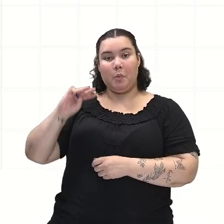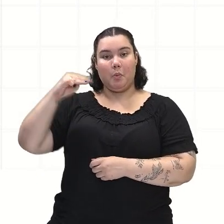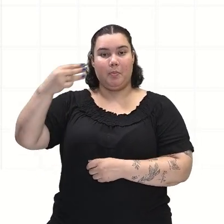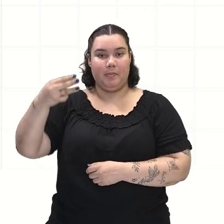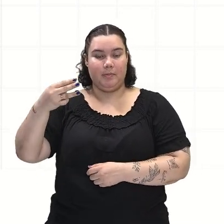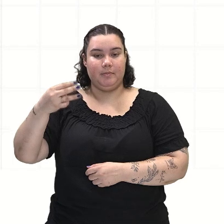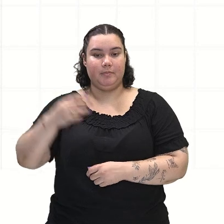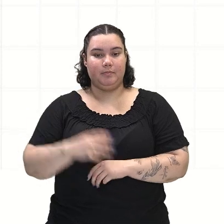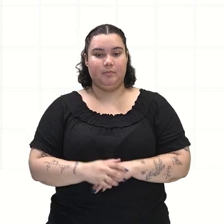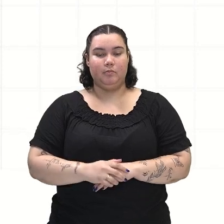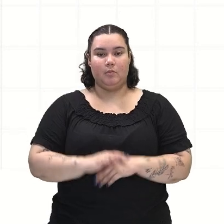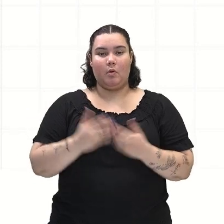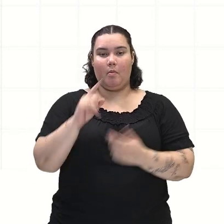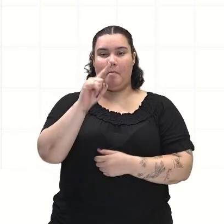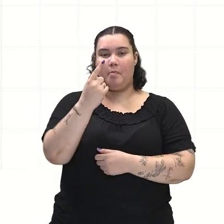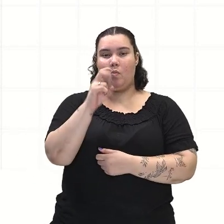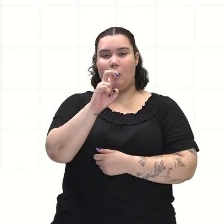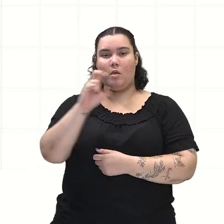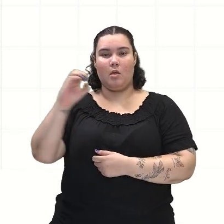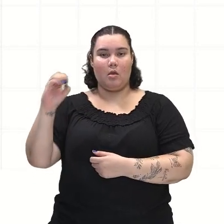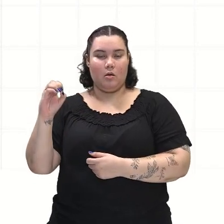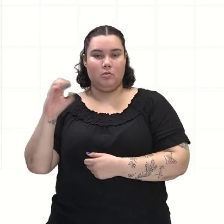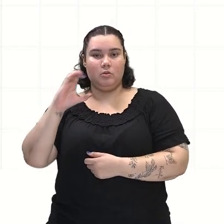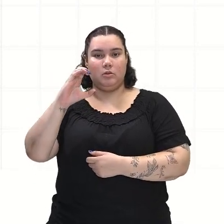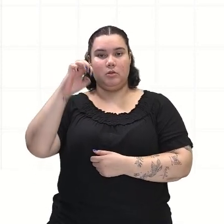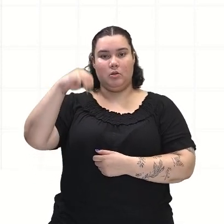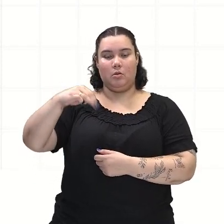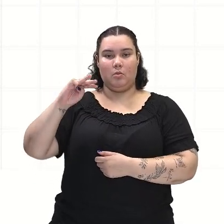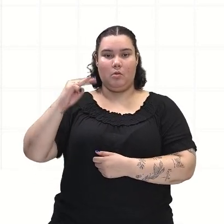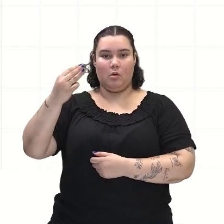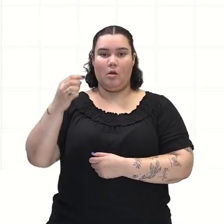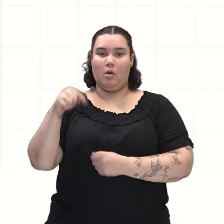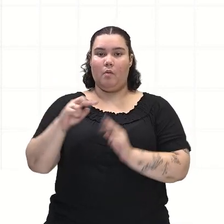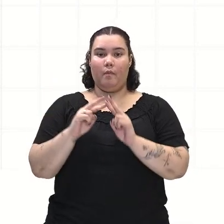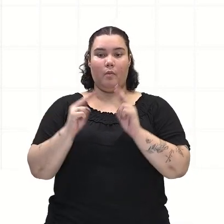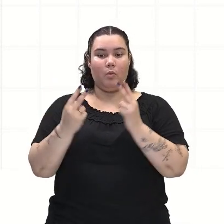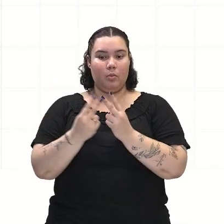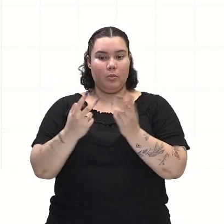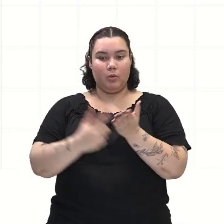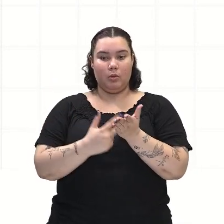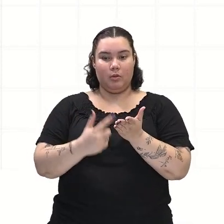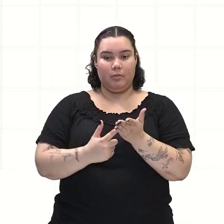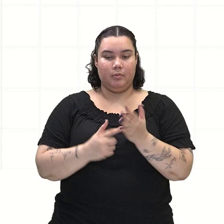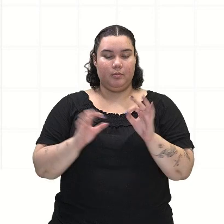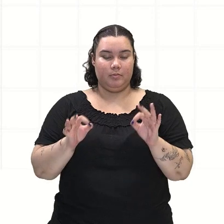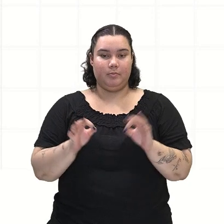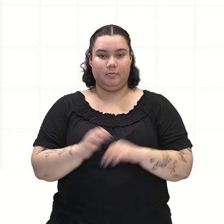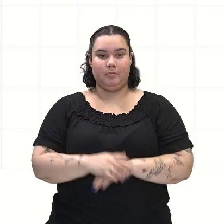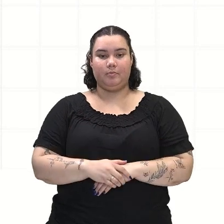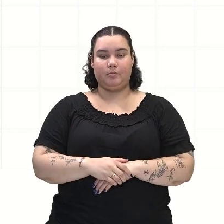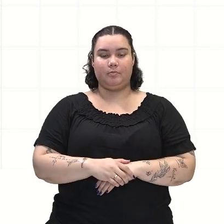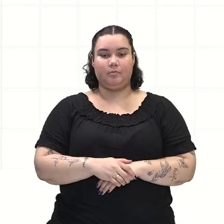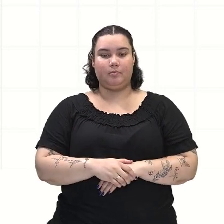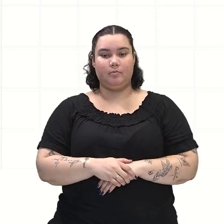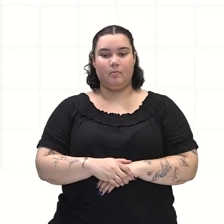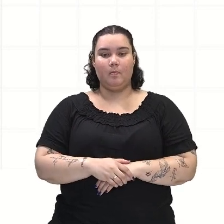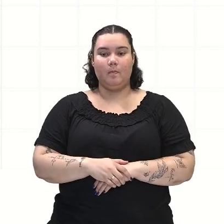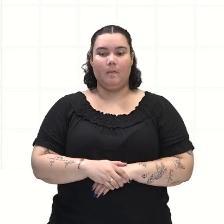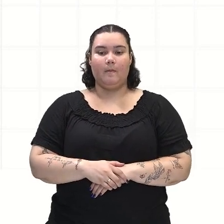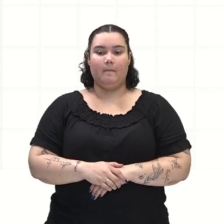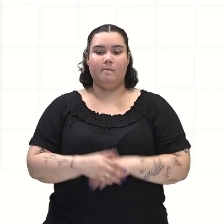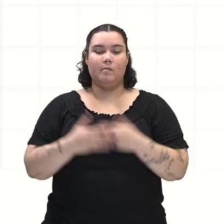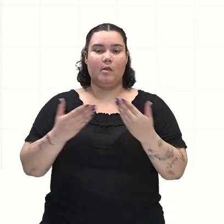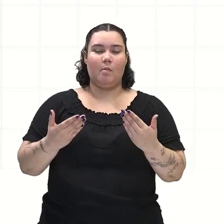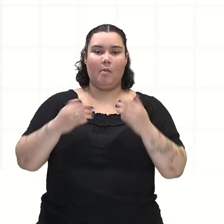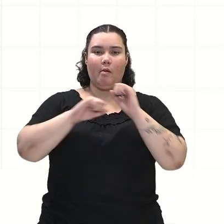Então, 1.500 centímetros cúbicos é o volume do livro. Tá bom? Então, só para ficar bem